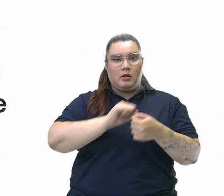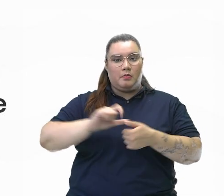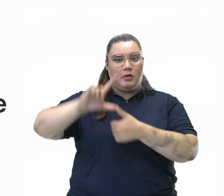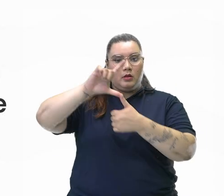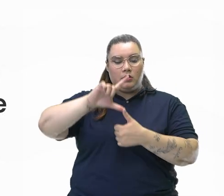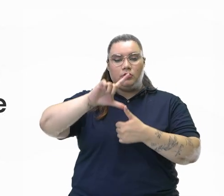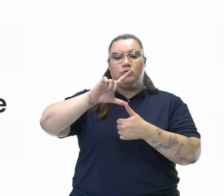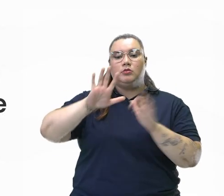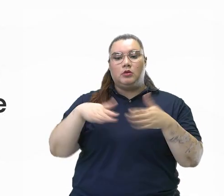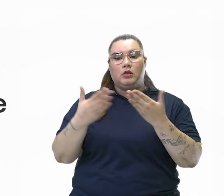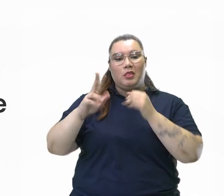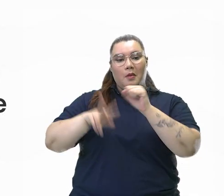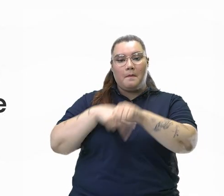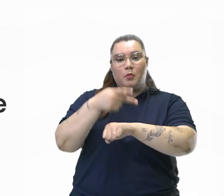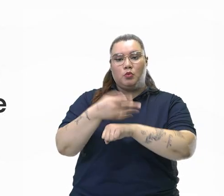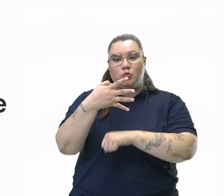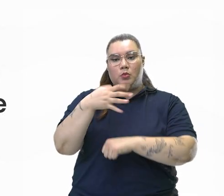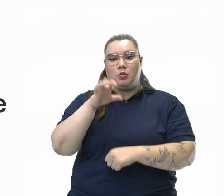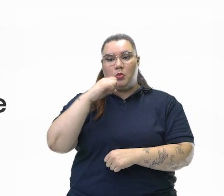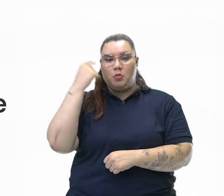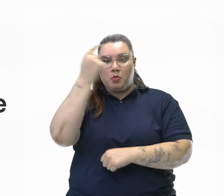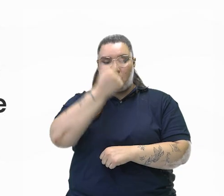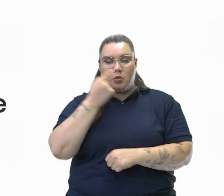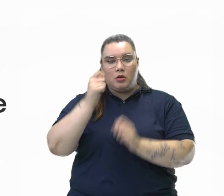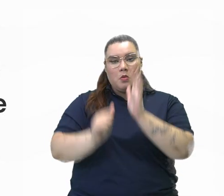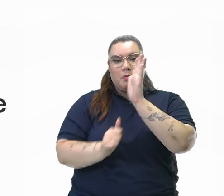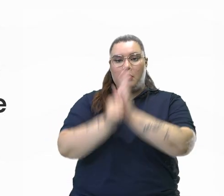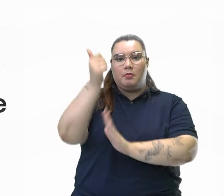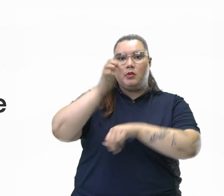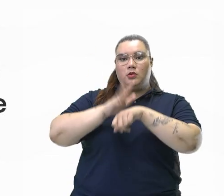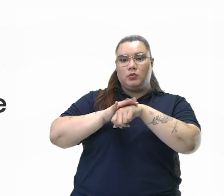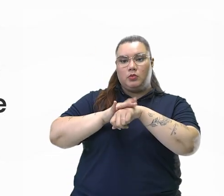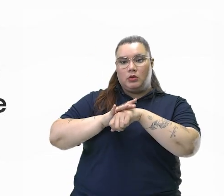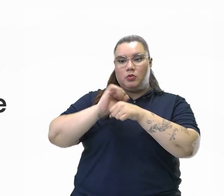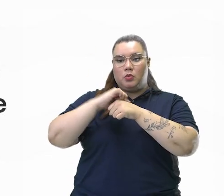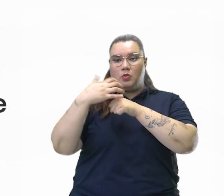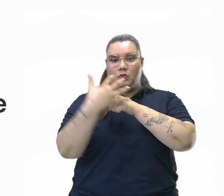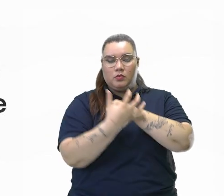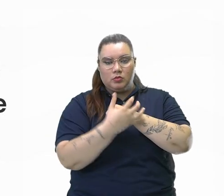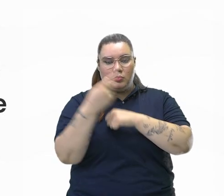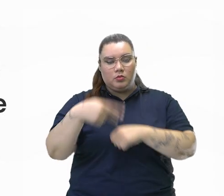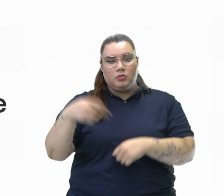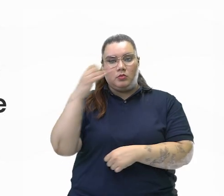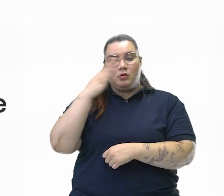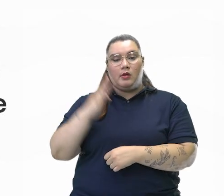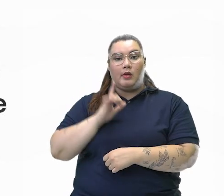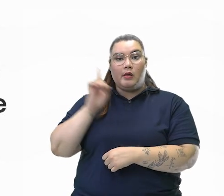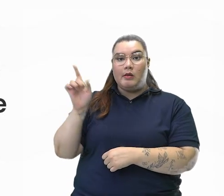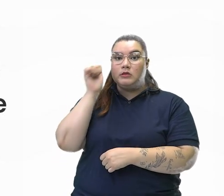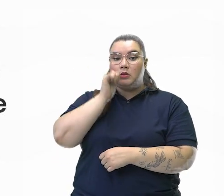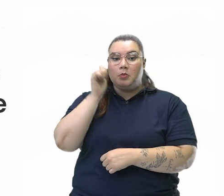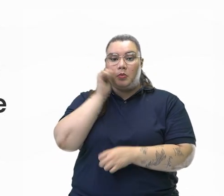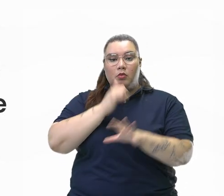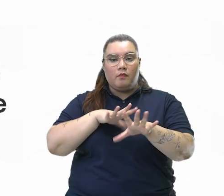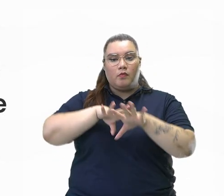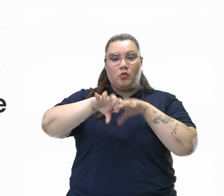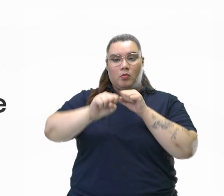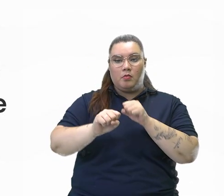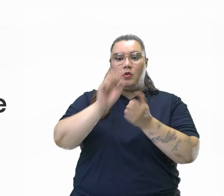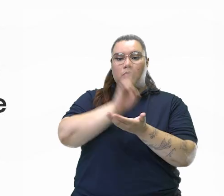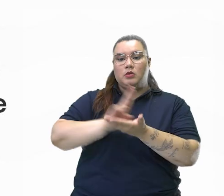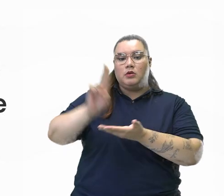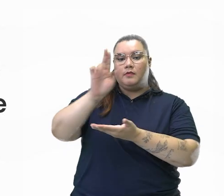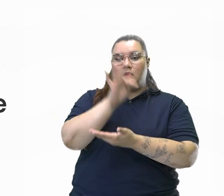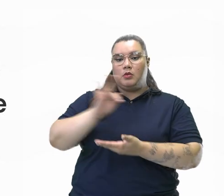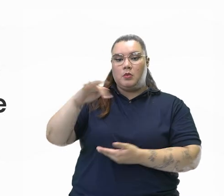apenas 48 horas após a confirmação do primeiro caso de Covid-19 no Brasil. É doutora formada pela Universidade Federal da